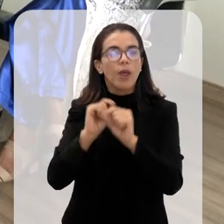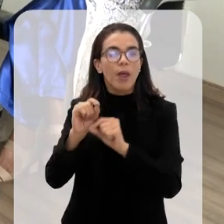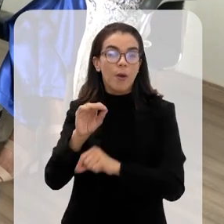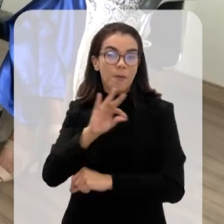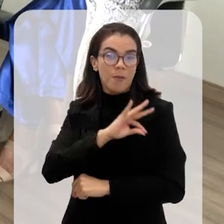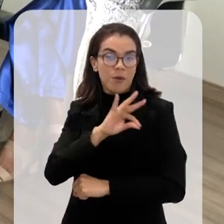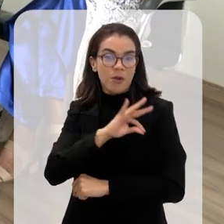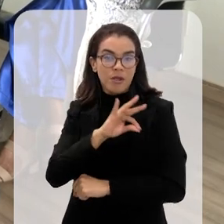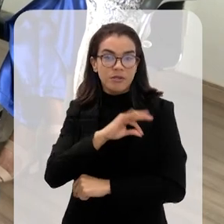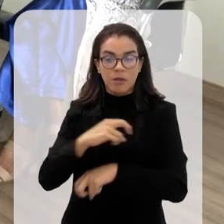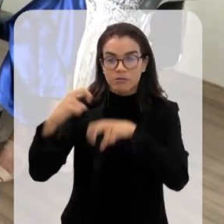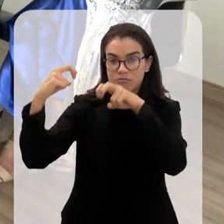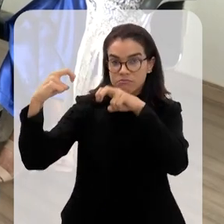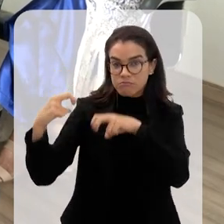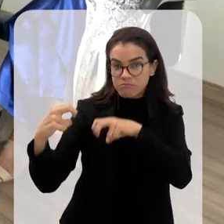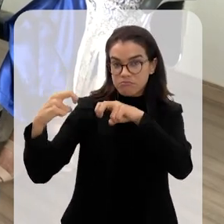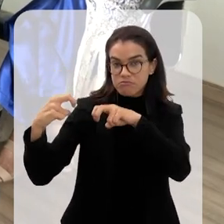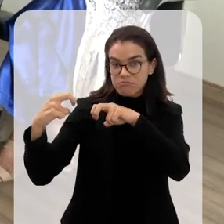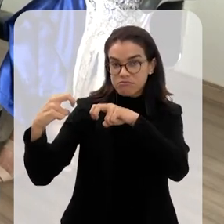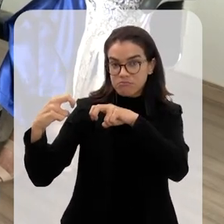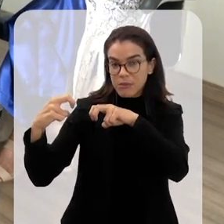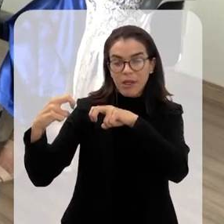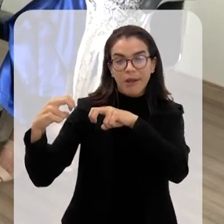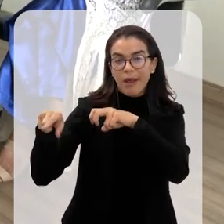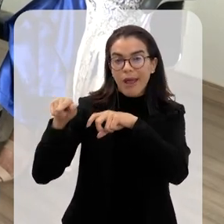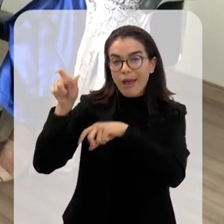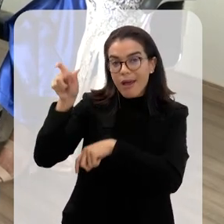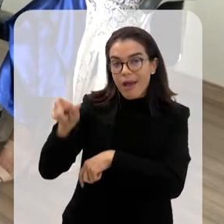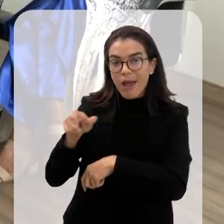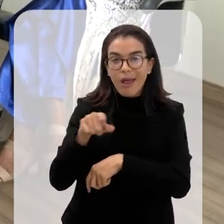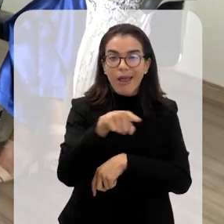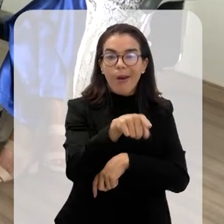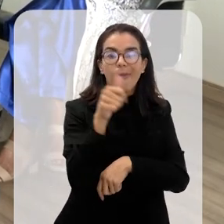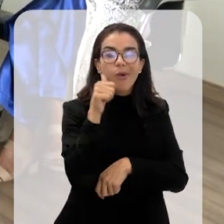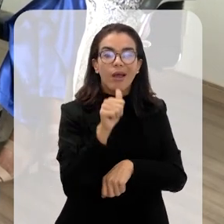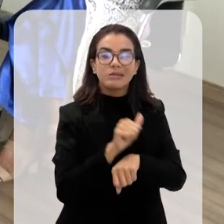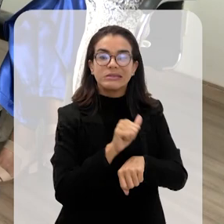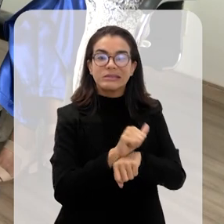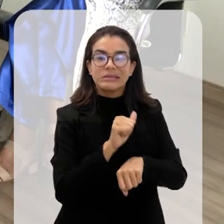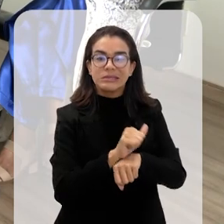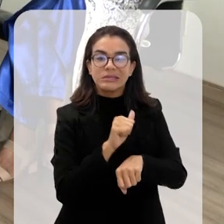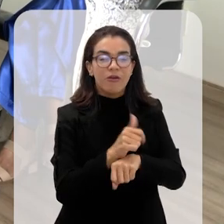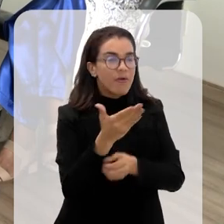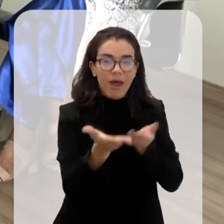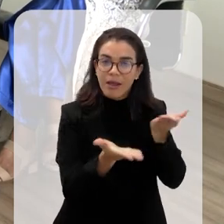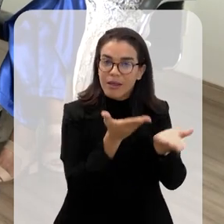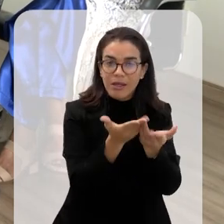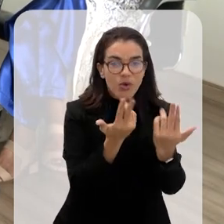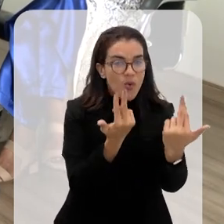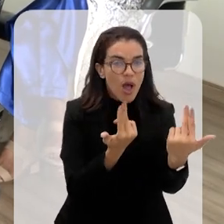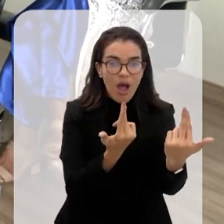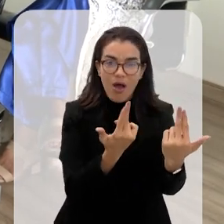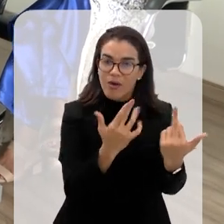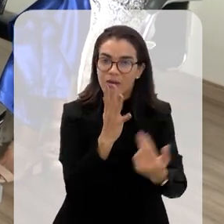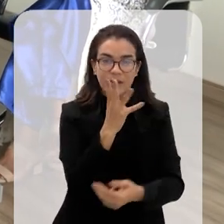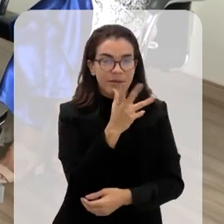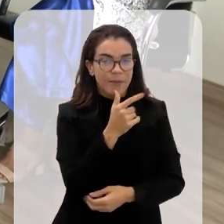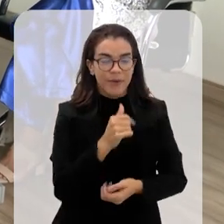mesma forma que o policial vai estar com a mulher A e você, uma mulher B, esperando, ele também vai te atender.